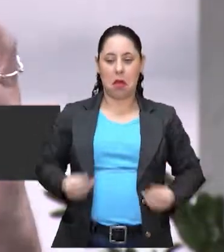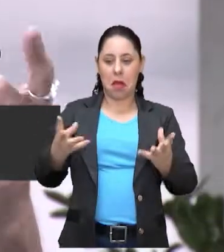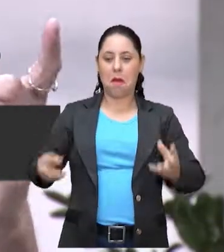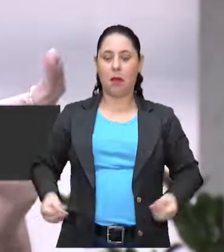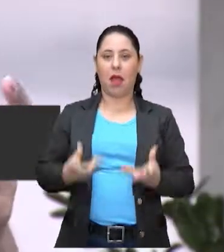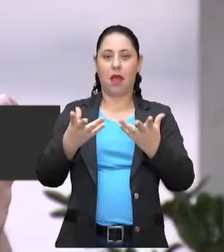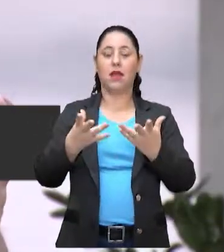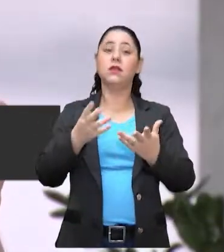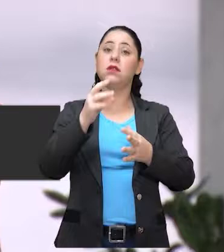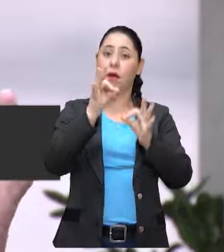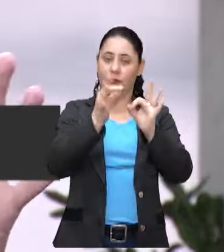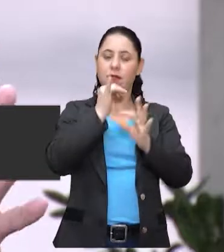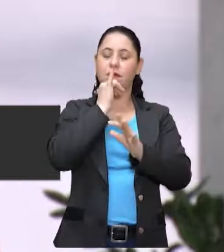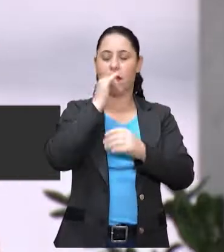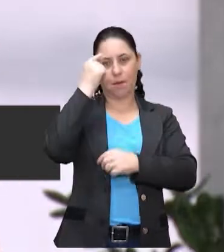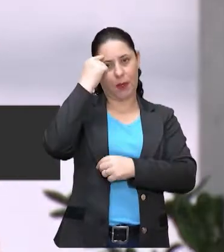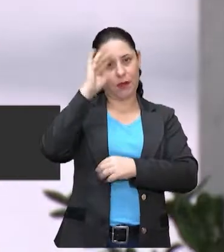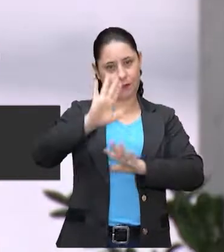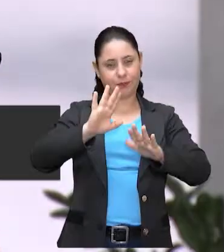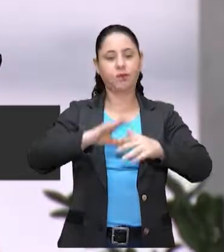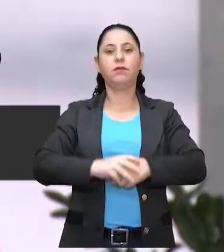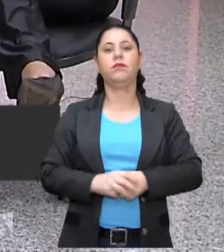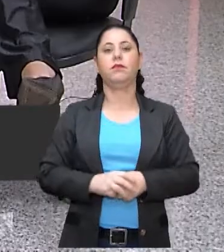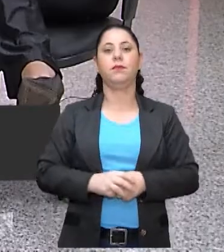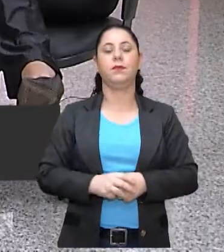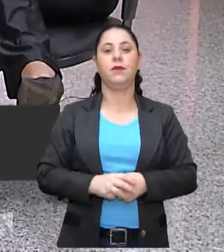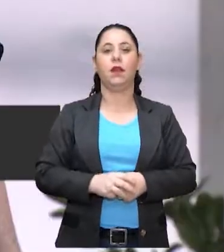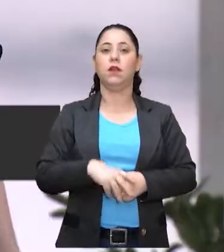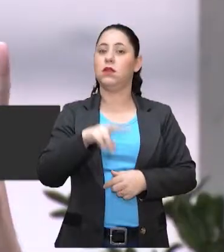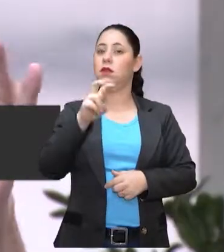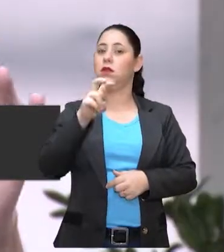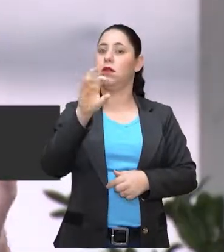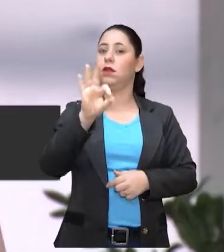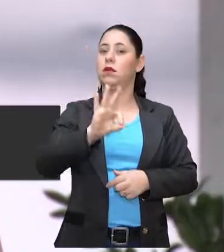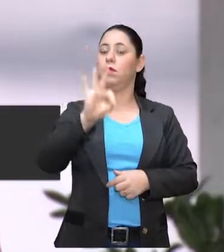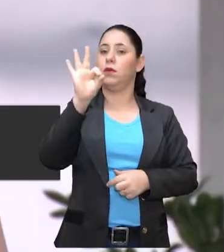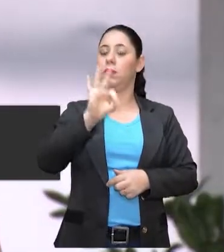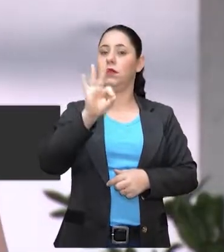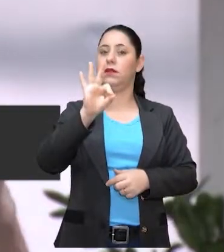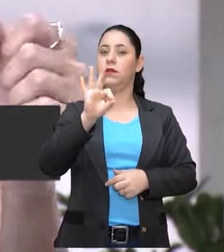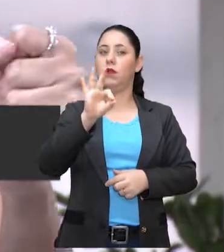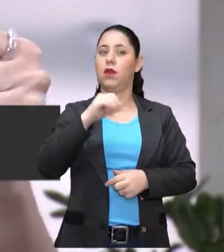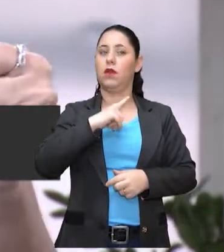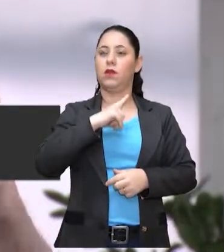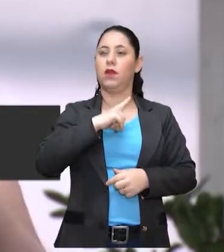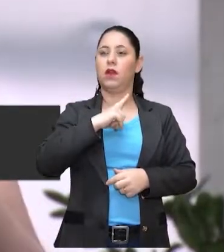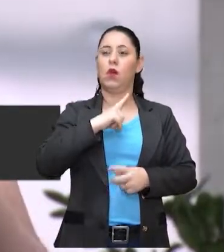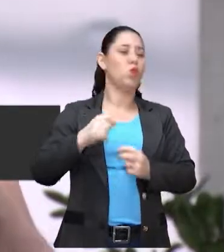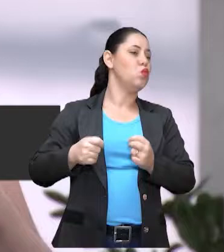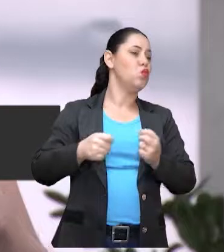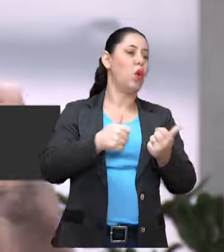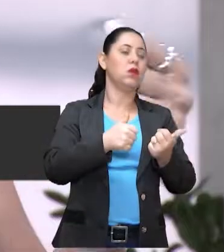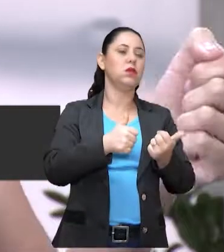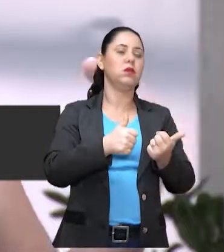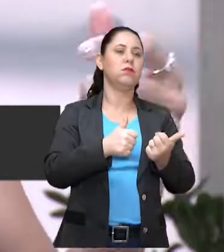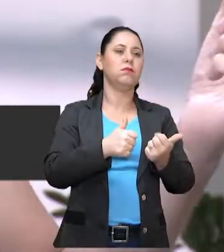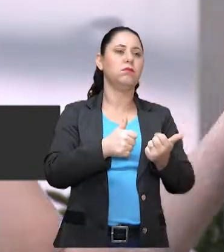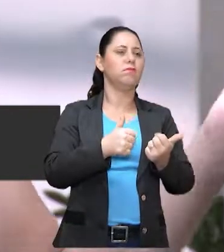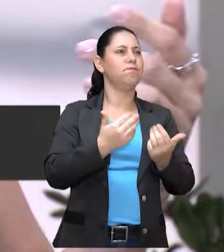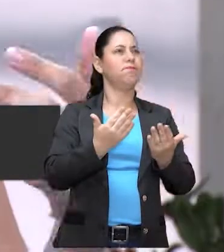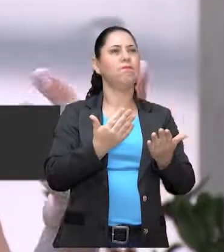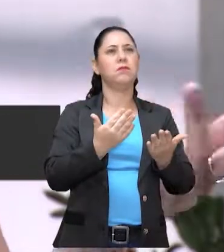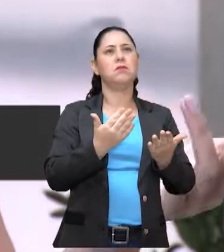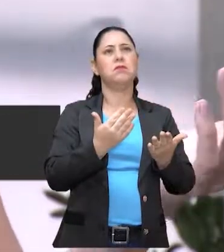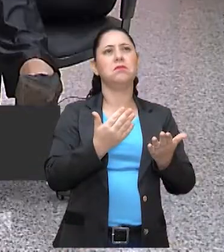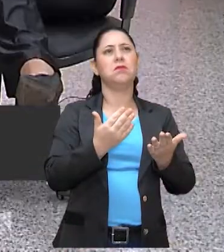você pode até ter um desvio. Vamos lá, vamos imaginar que, olha, 5%, de repente eu fiz uma doação, né?